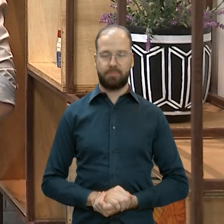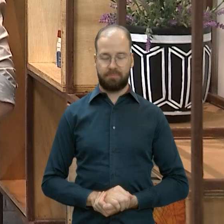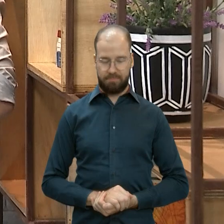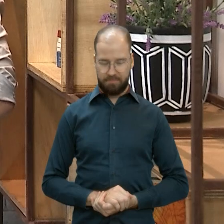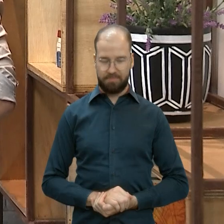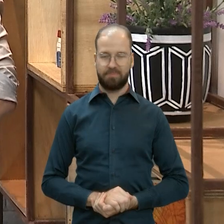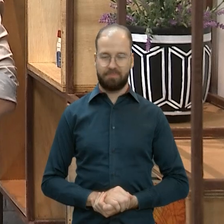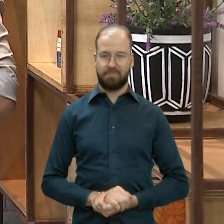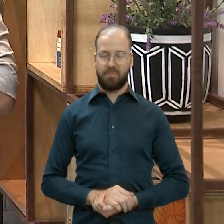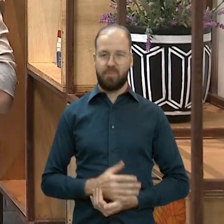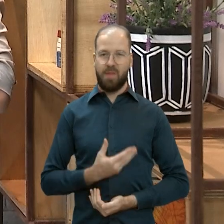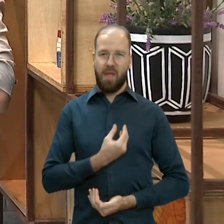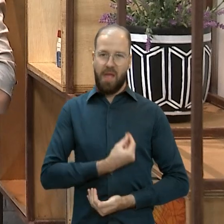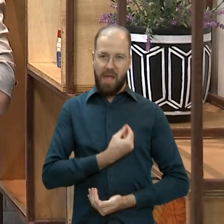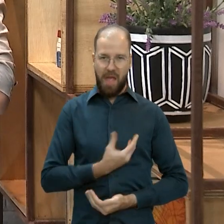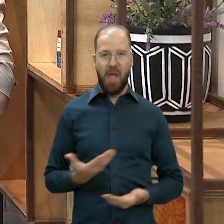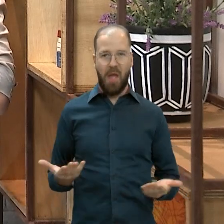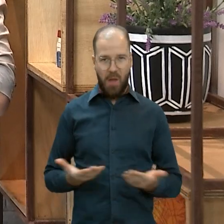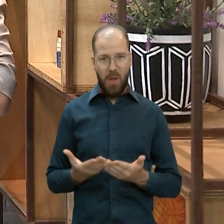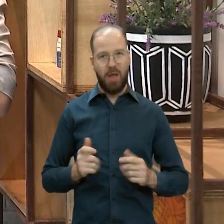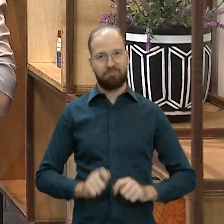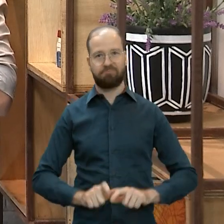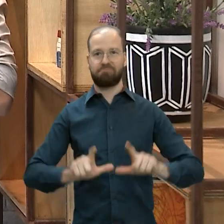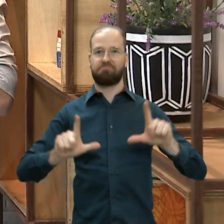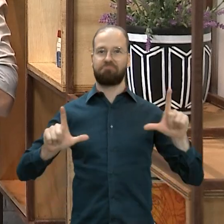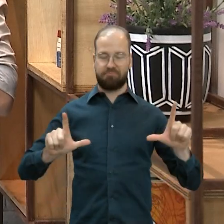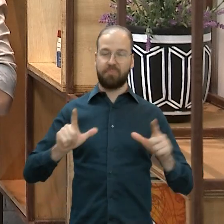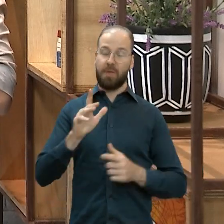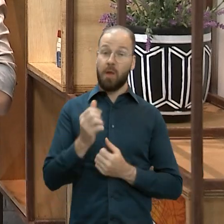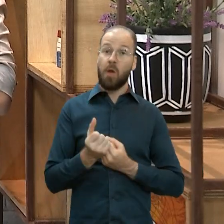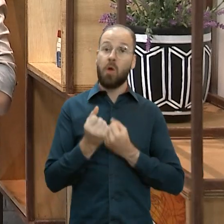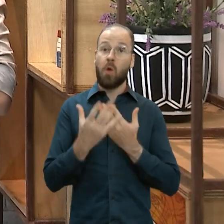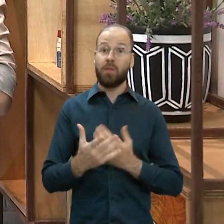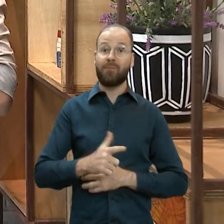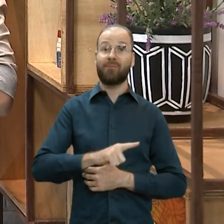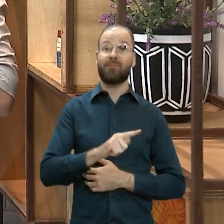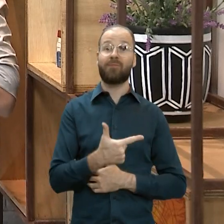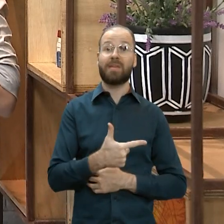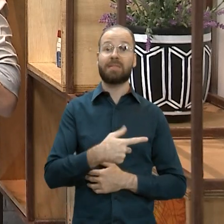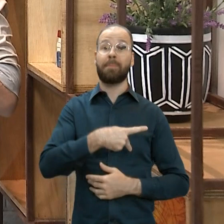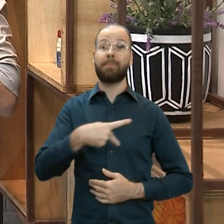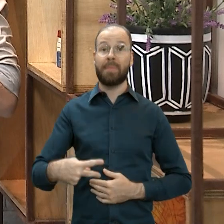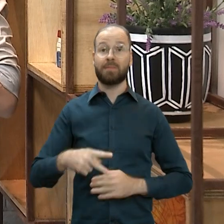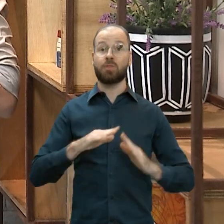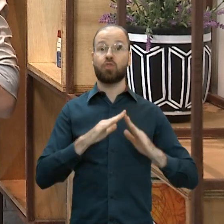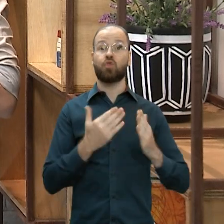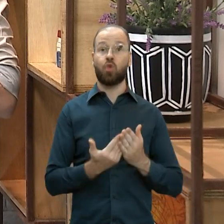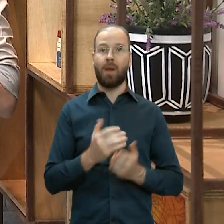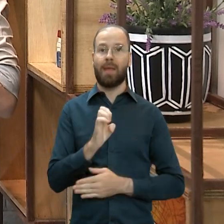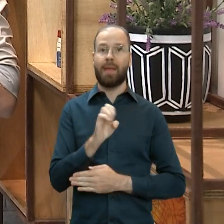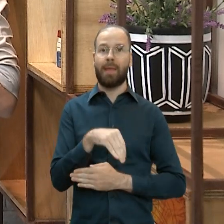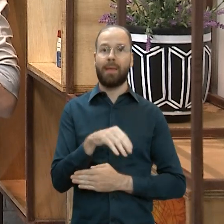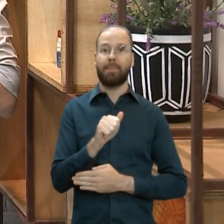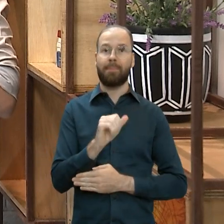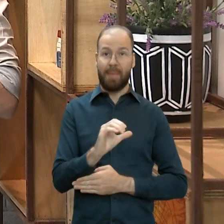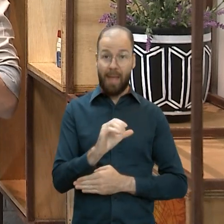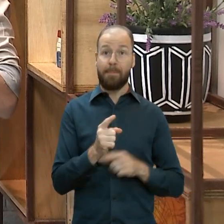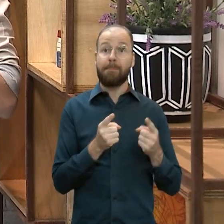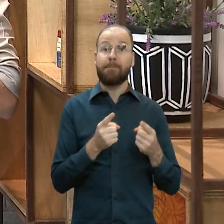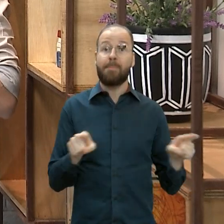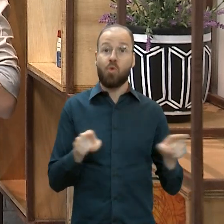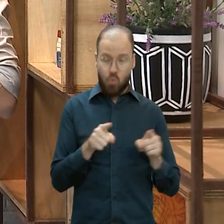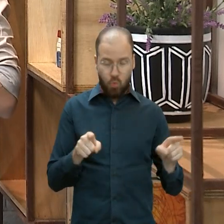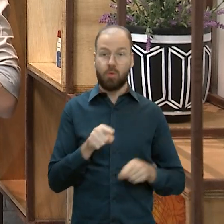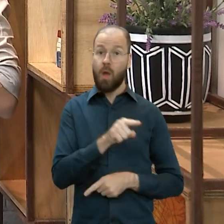Muito bem, já estamos de volta e agora para te contar que a vice-presidente da Escola de Música e Artes Cênicas da UFG é a